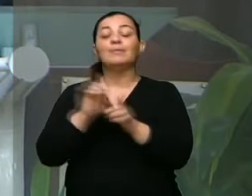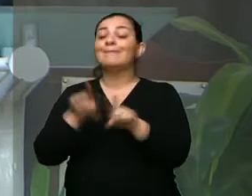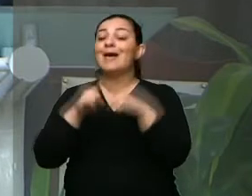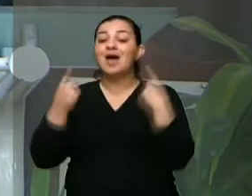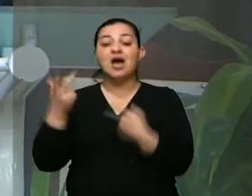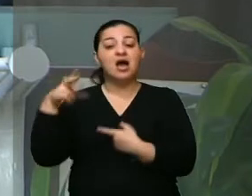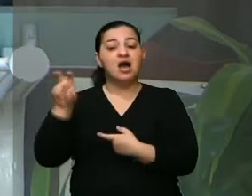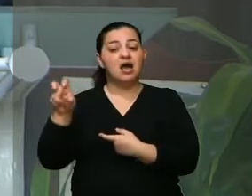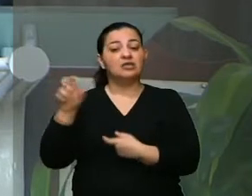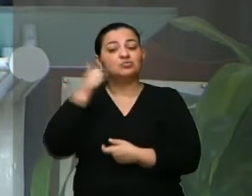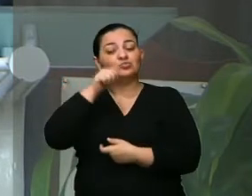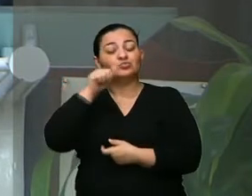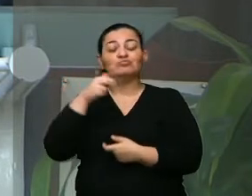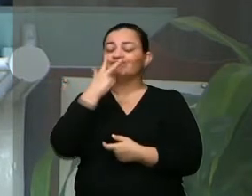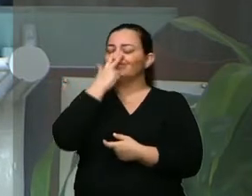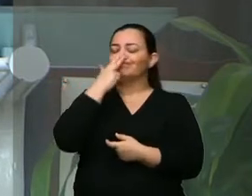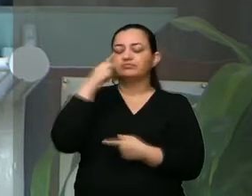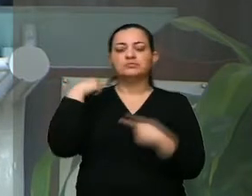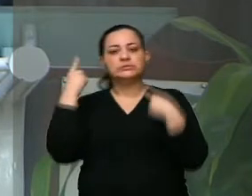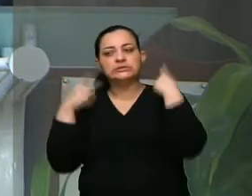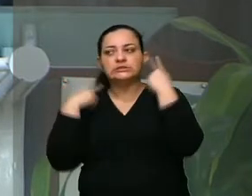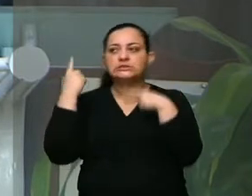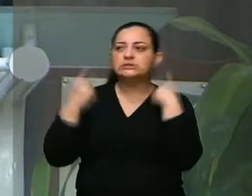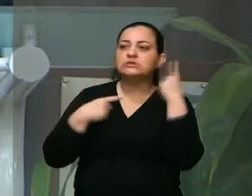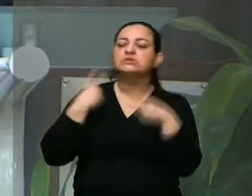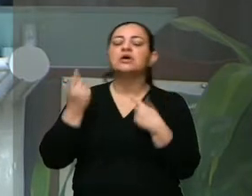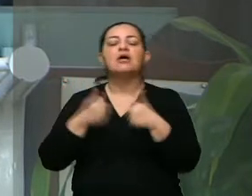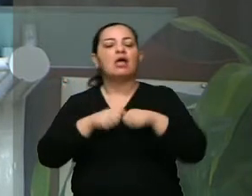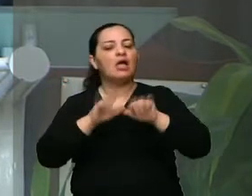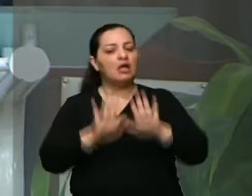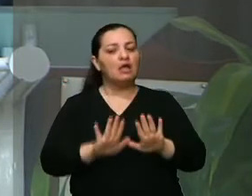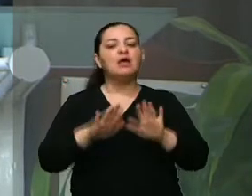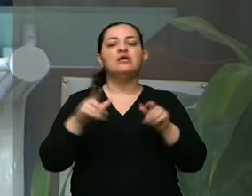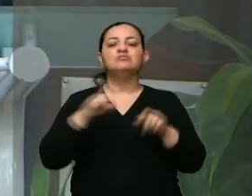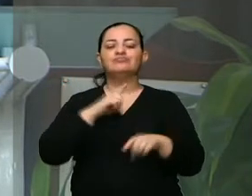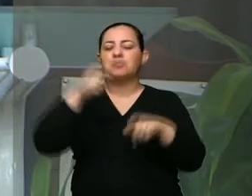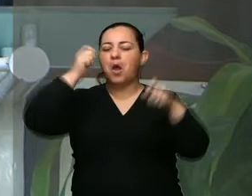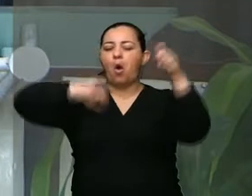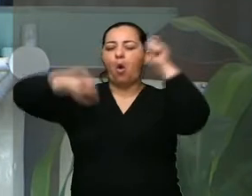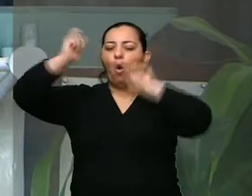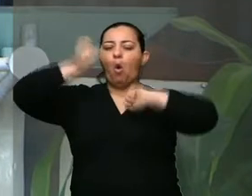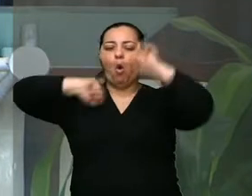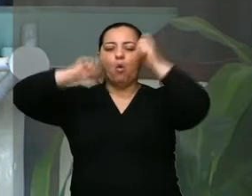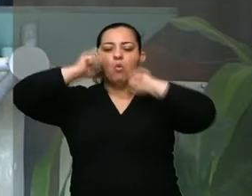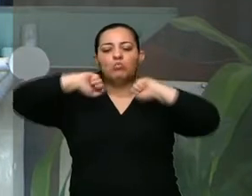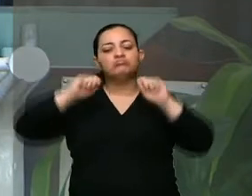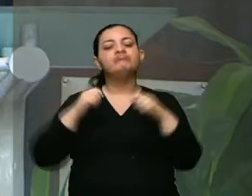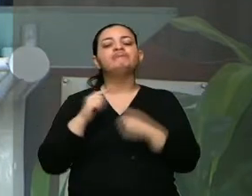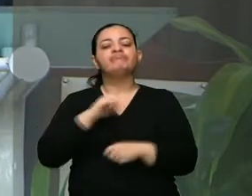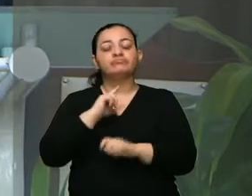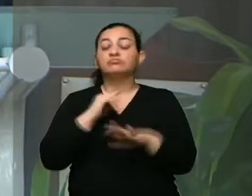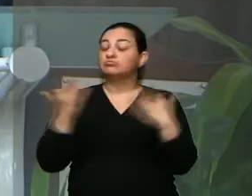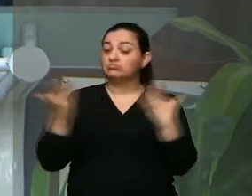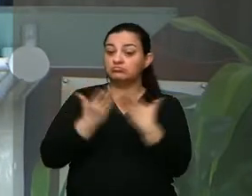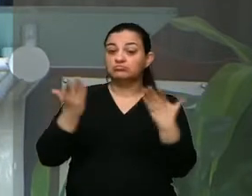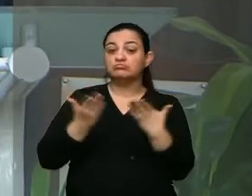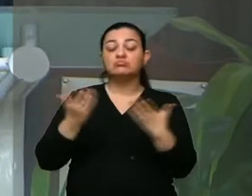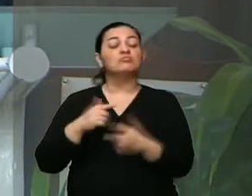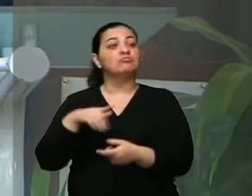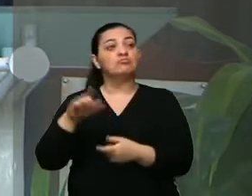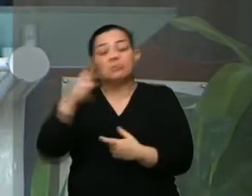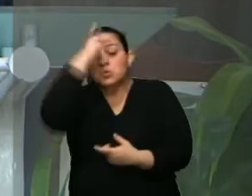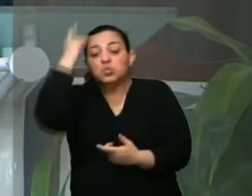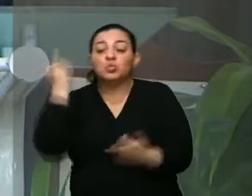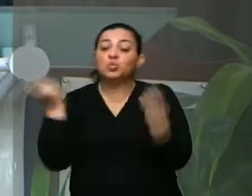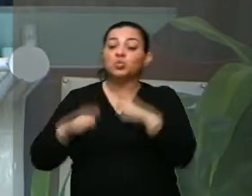foram loucas e ficaram e ouvir pranto agora alguém pode